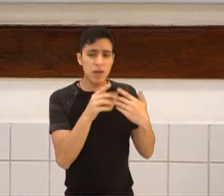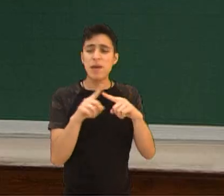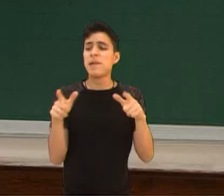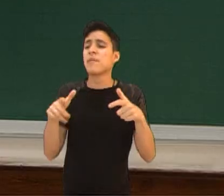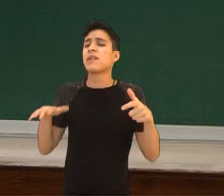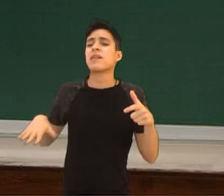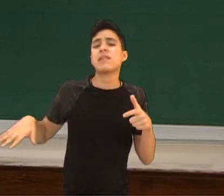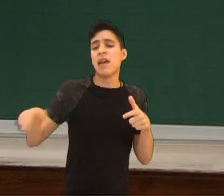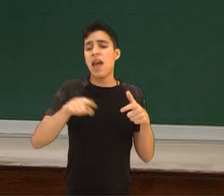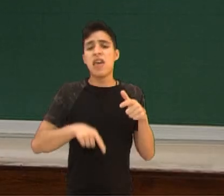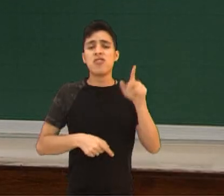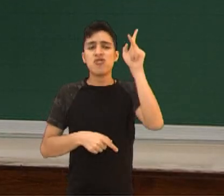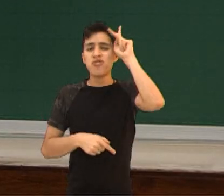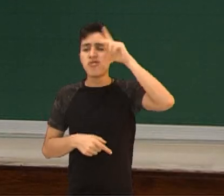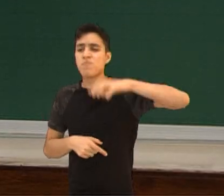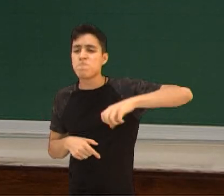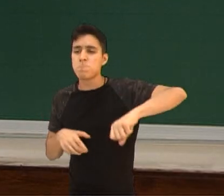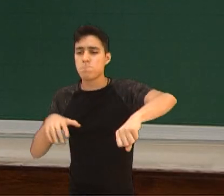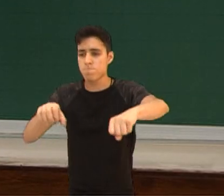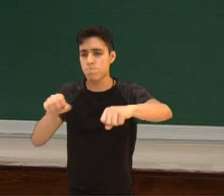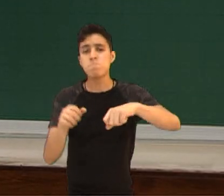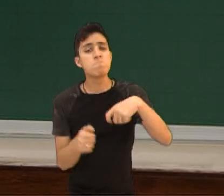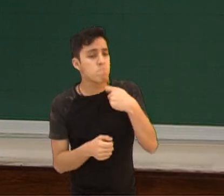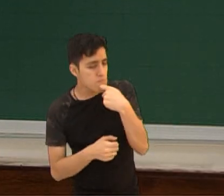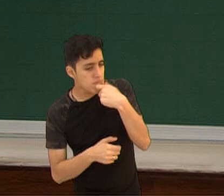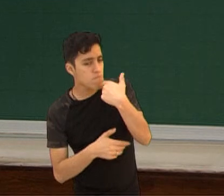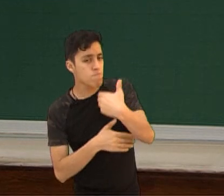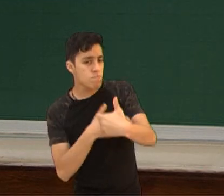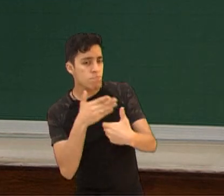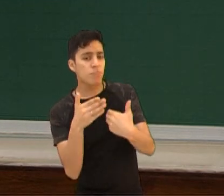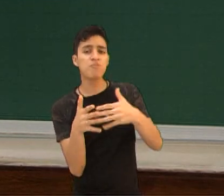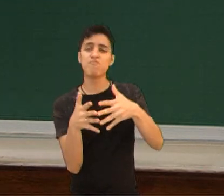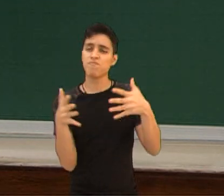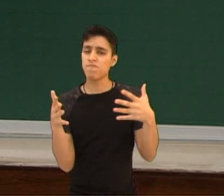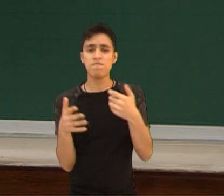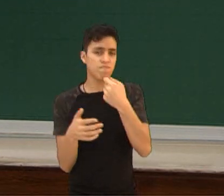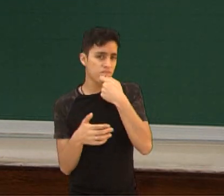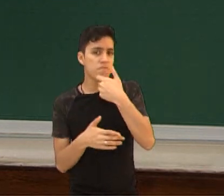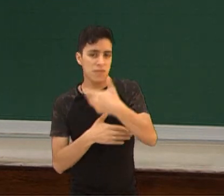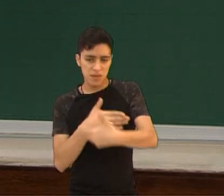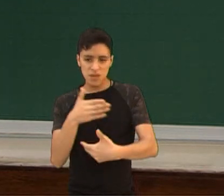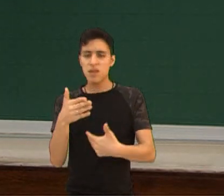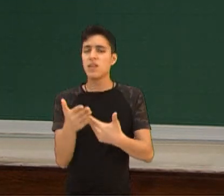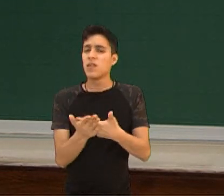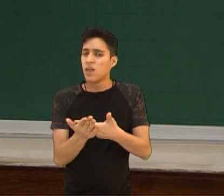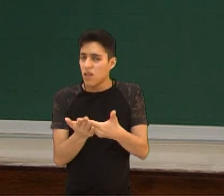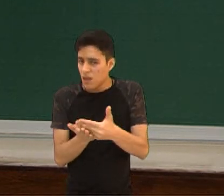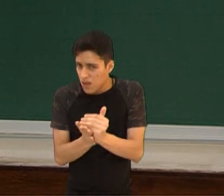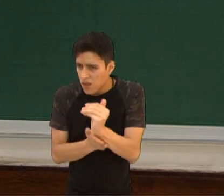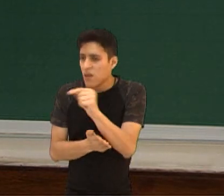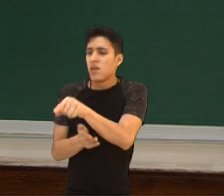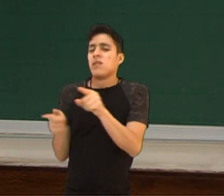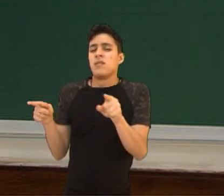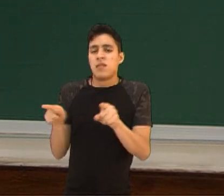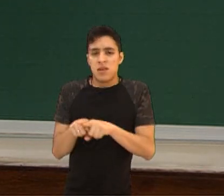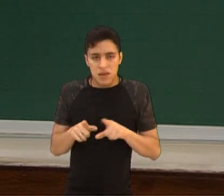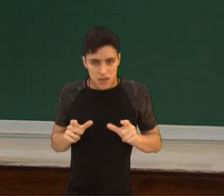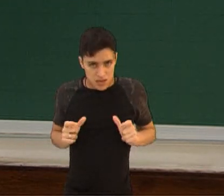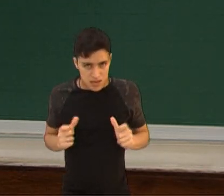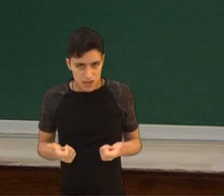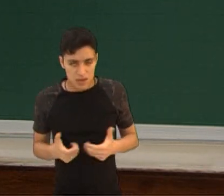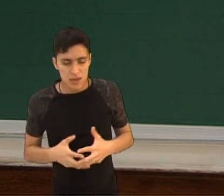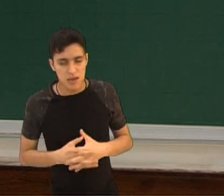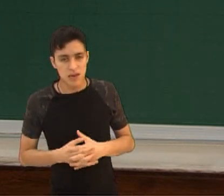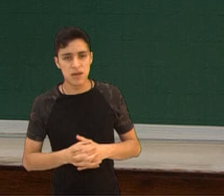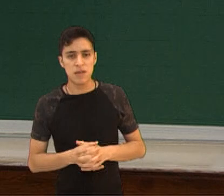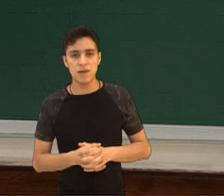está acontecendo um processo de urbanização por lá? Também. O êxodo rural vem acontecendo nessas ilhas também. Essas atividades